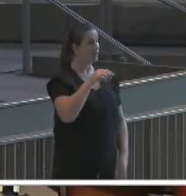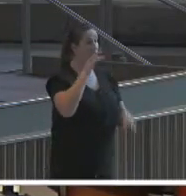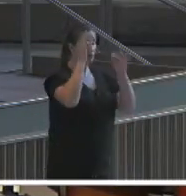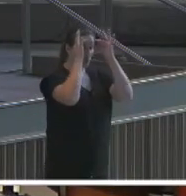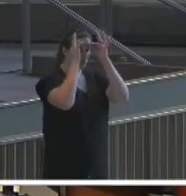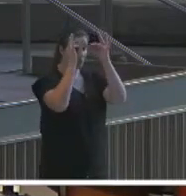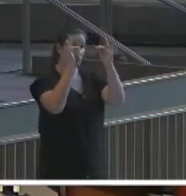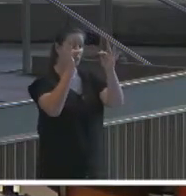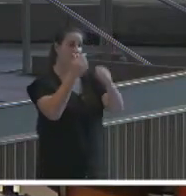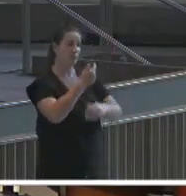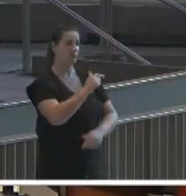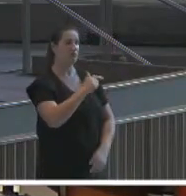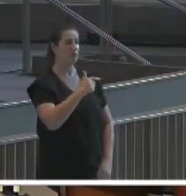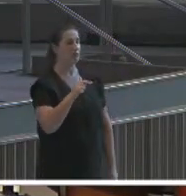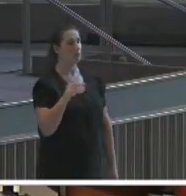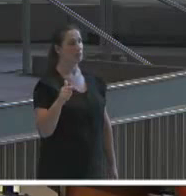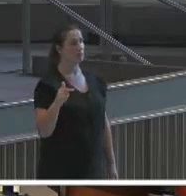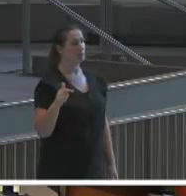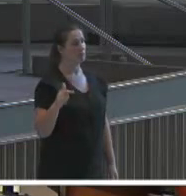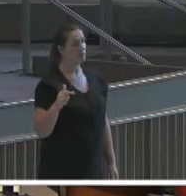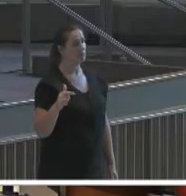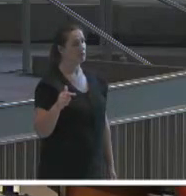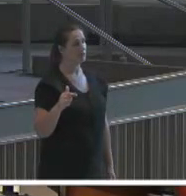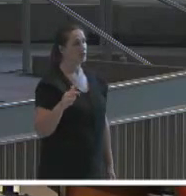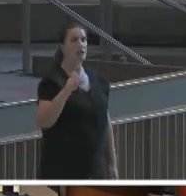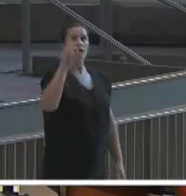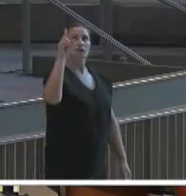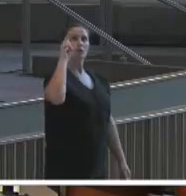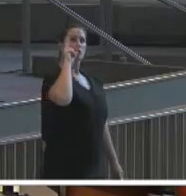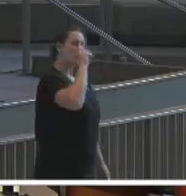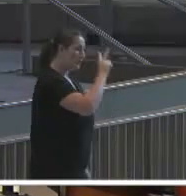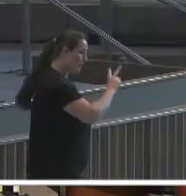E aí Deus olhava para aquele povo